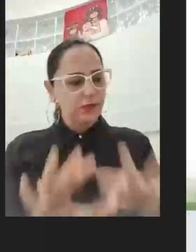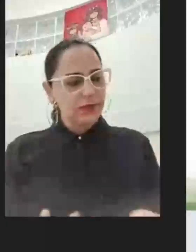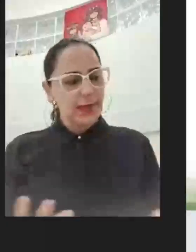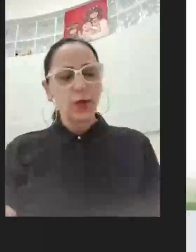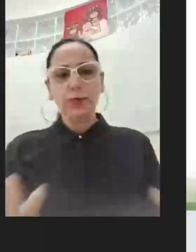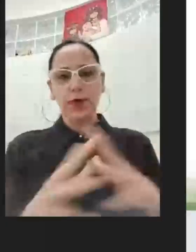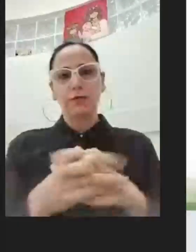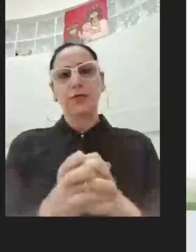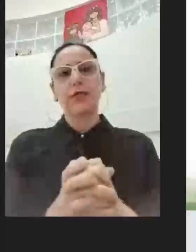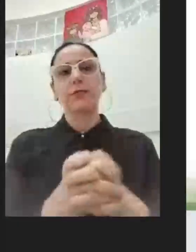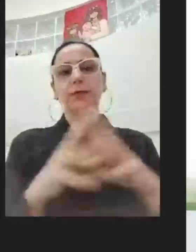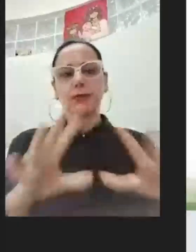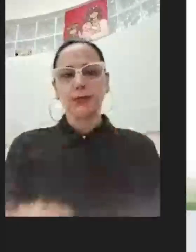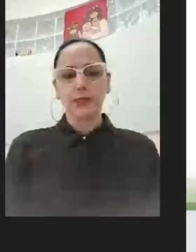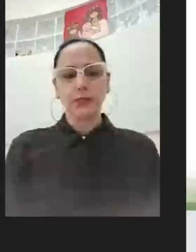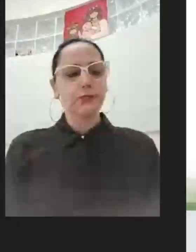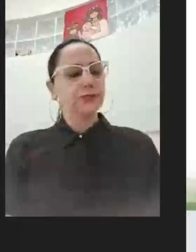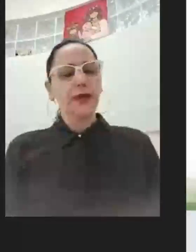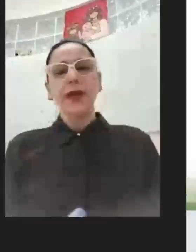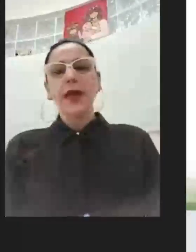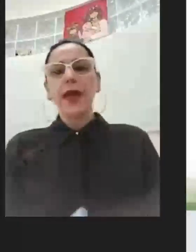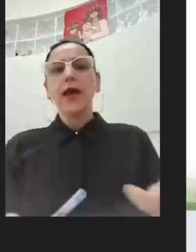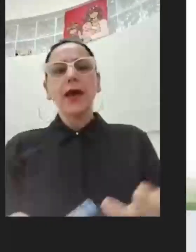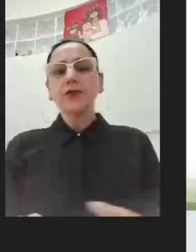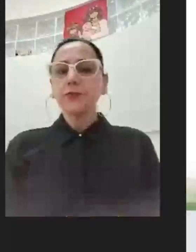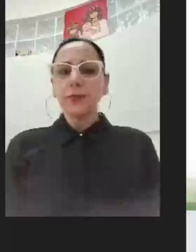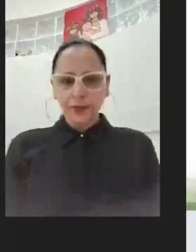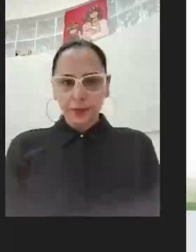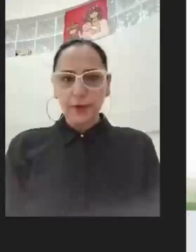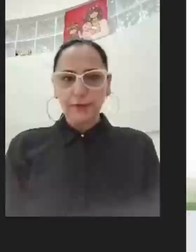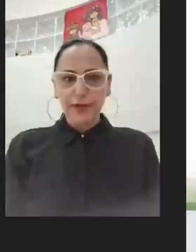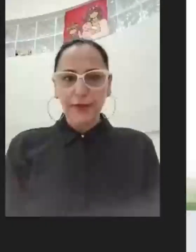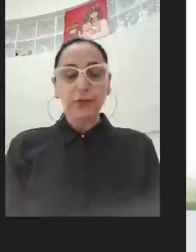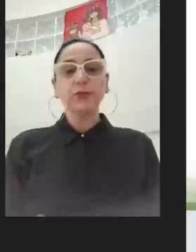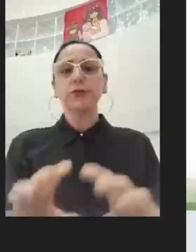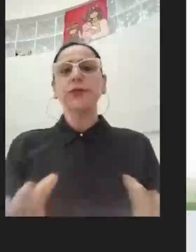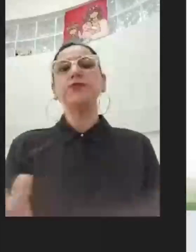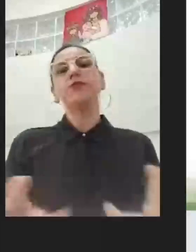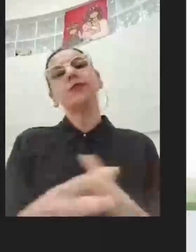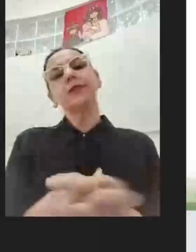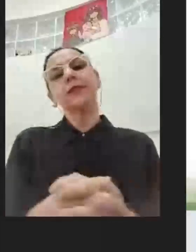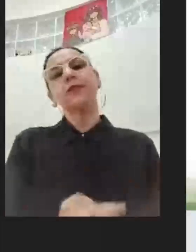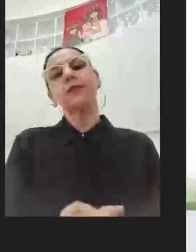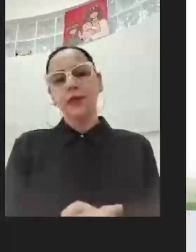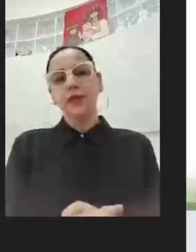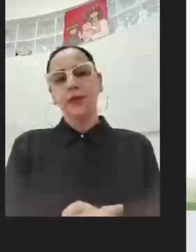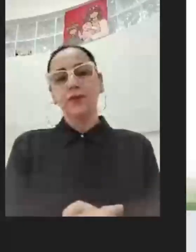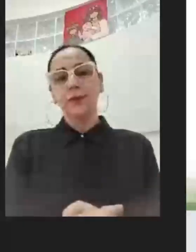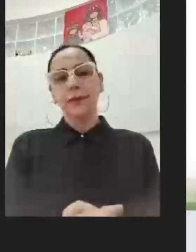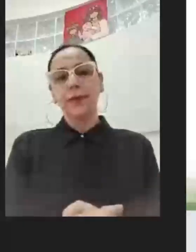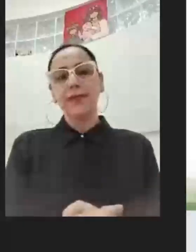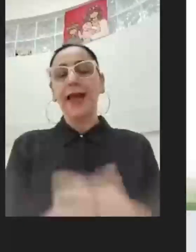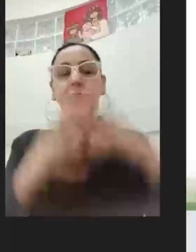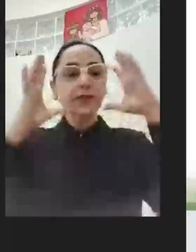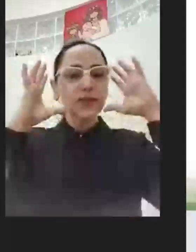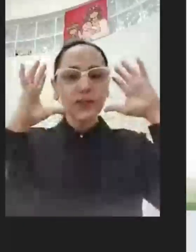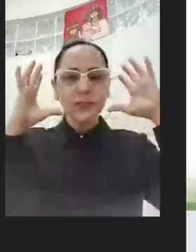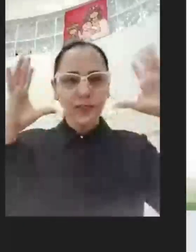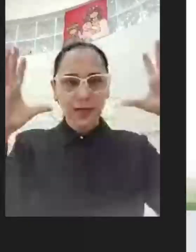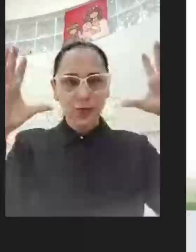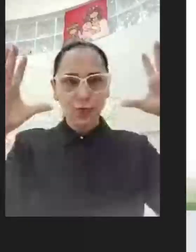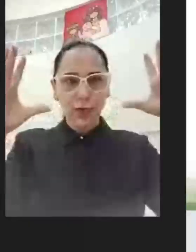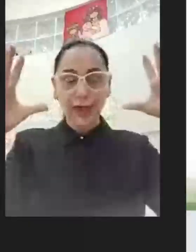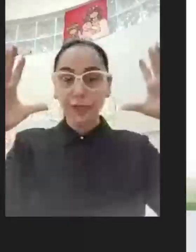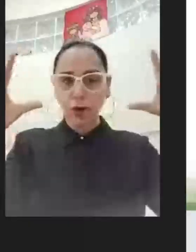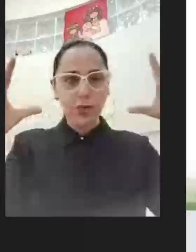terminou de dar o banho naquele bebezinho, a gente pode tomar um café? Porque eu estou desde ontem sem comer, antes de